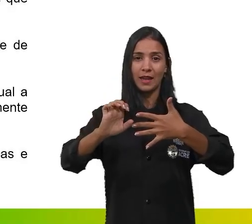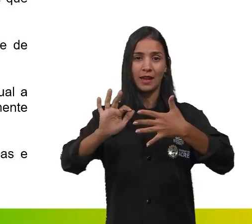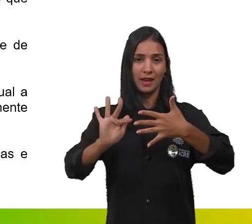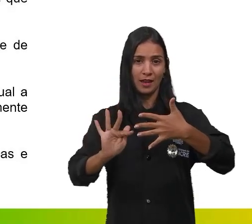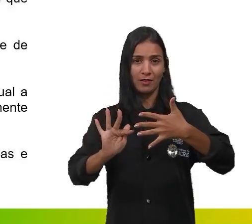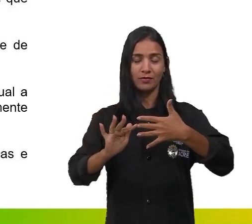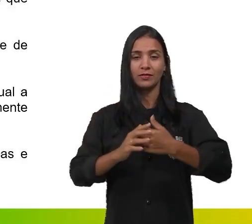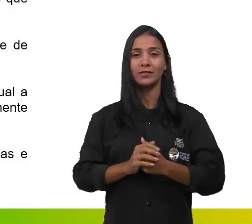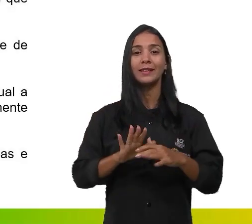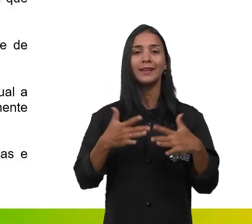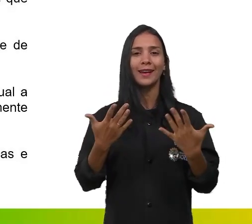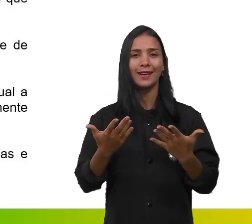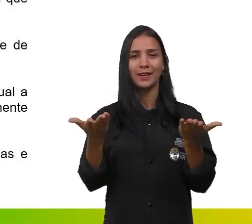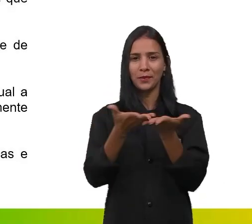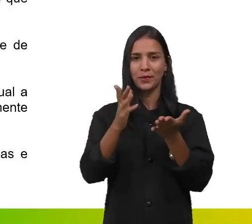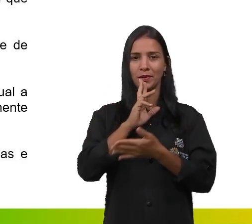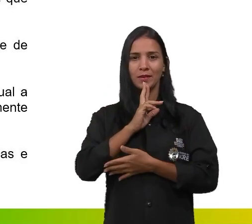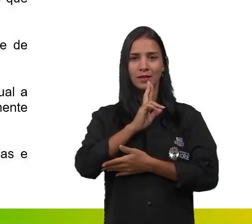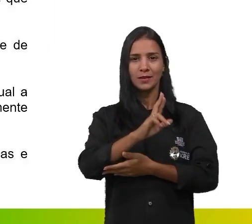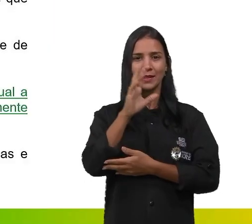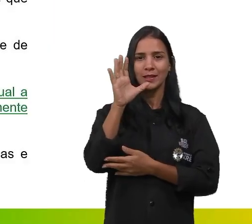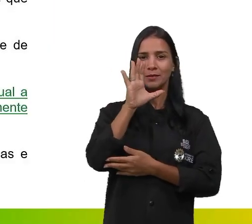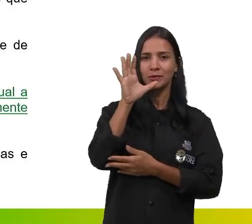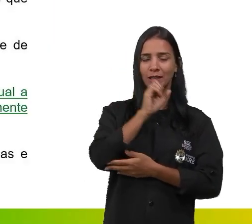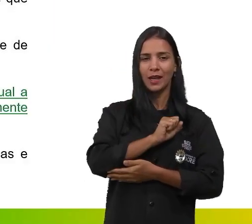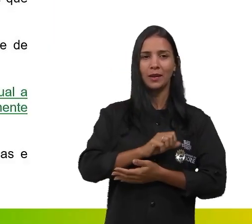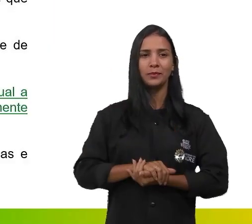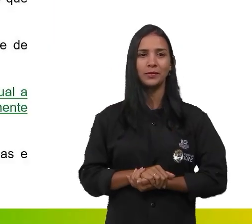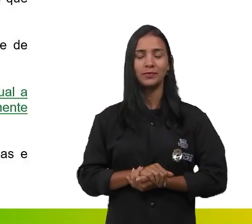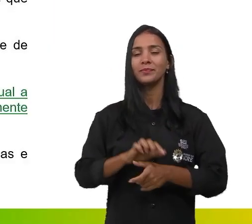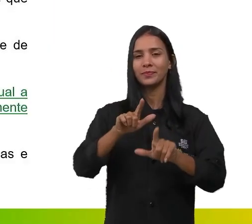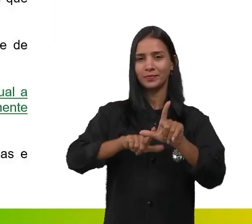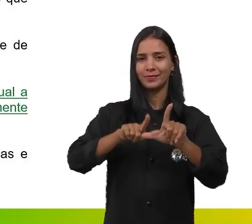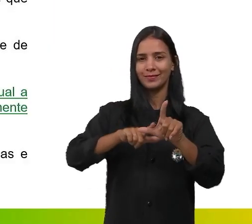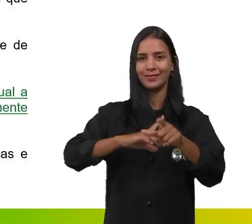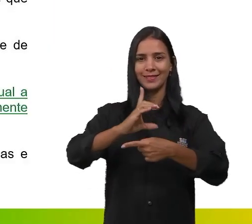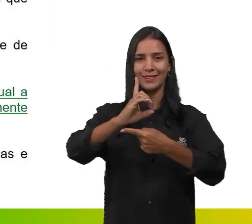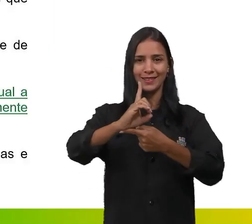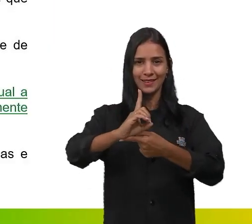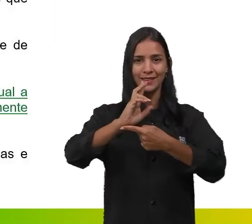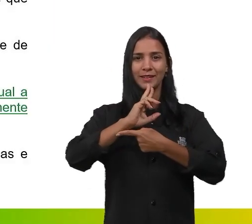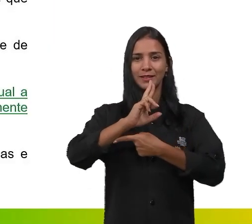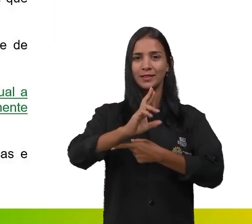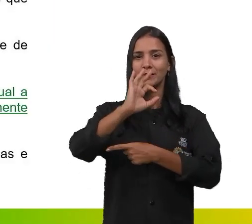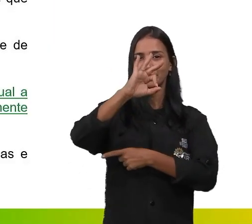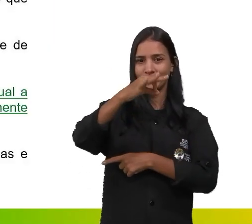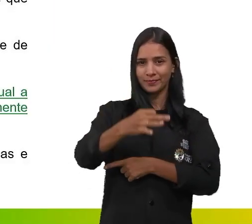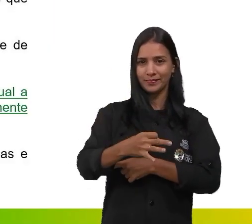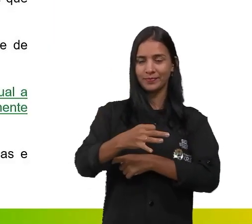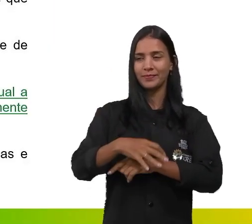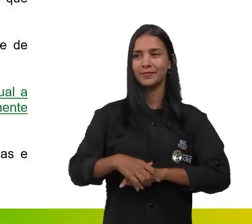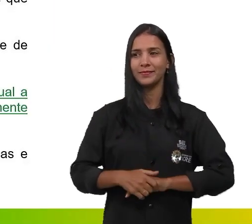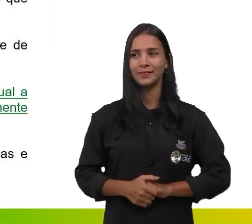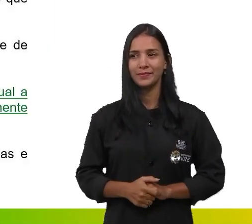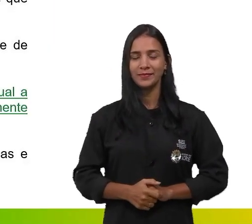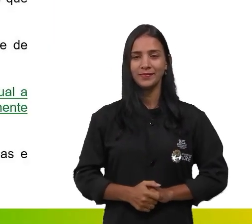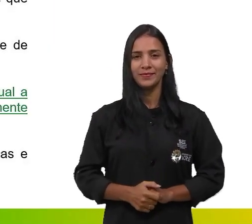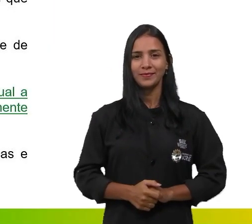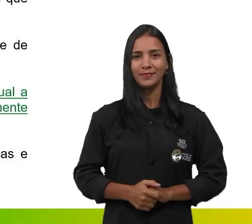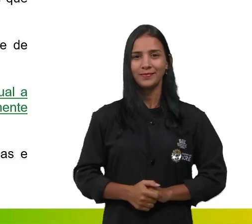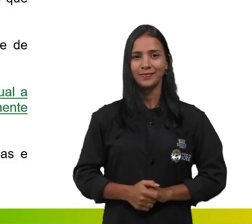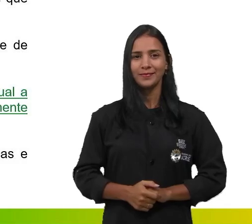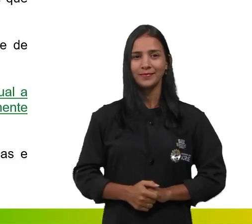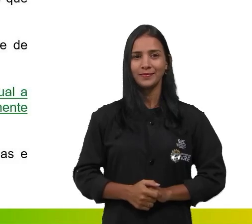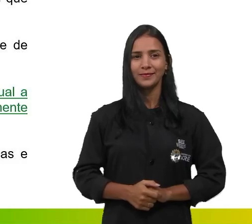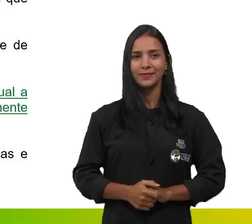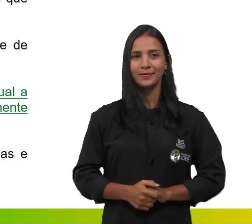vamos imediatamente à resposta a essa questão, que é aí a letra D. Então, o reconhecimento da